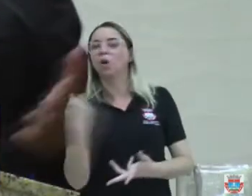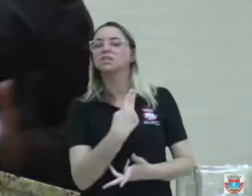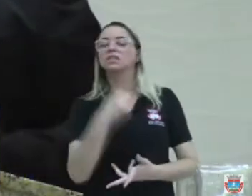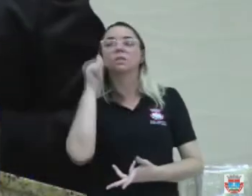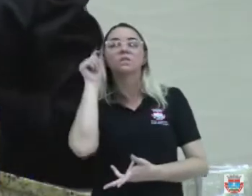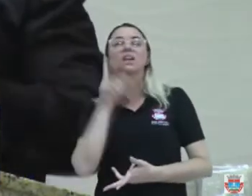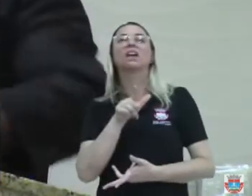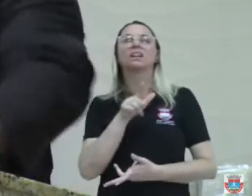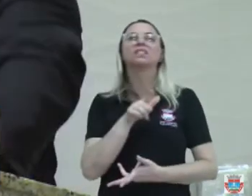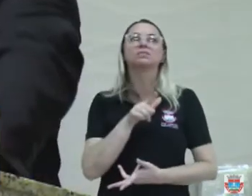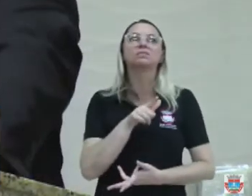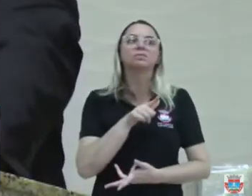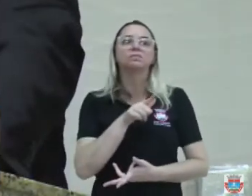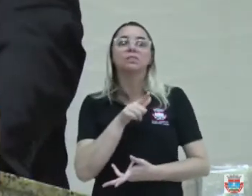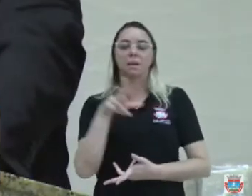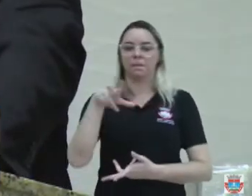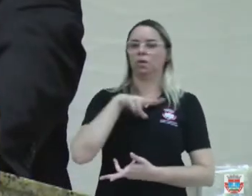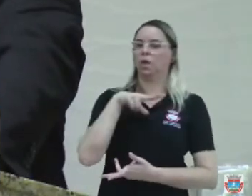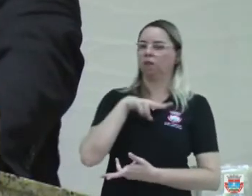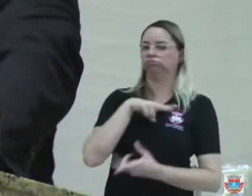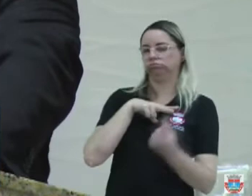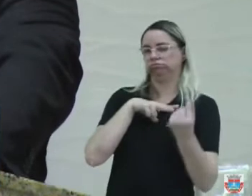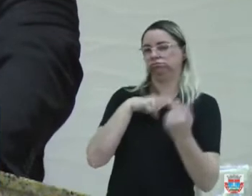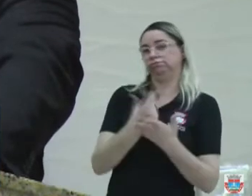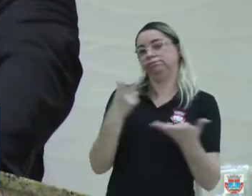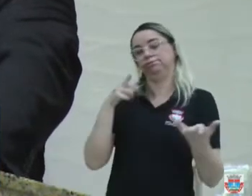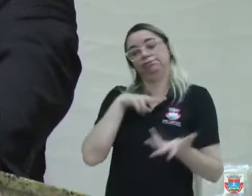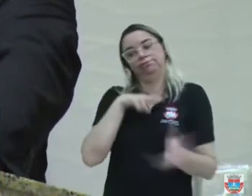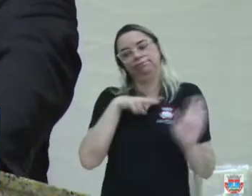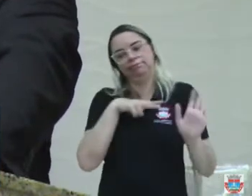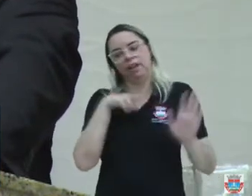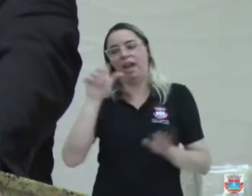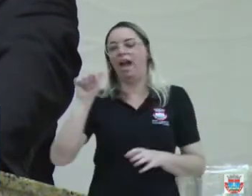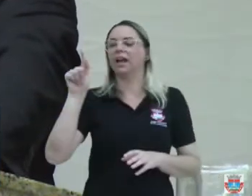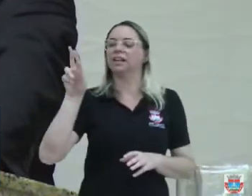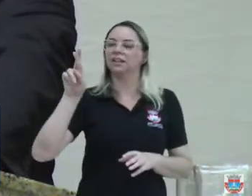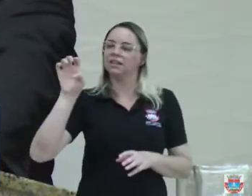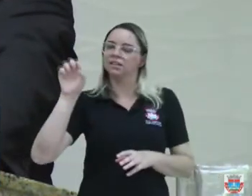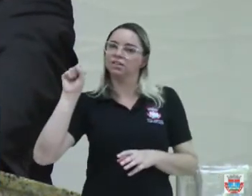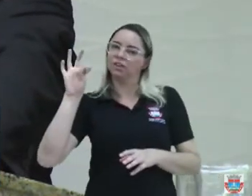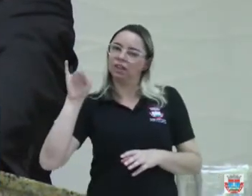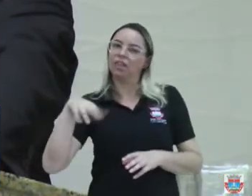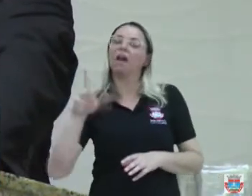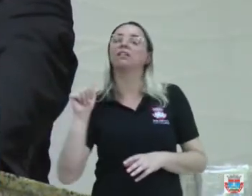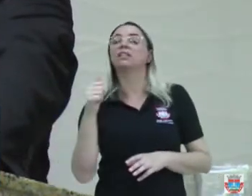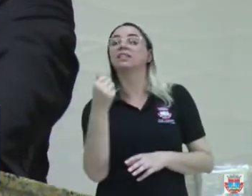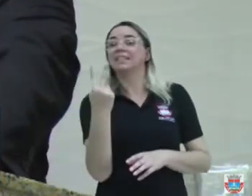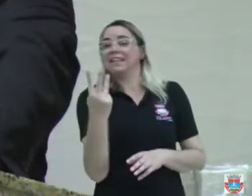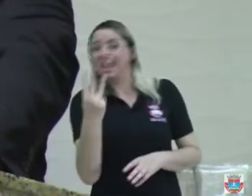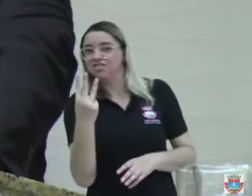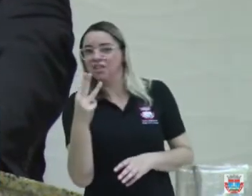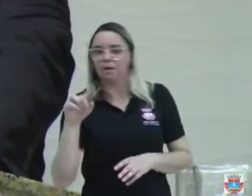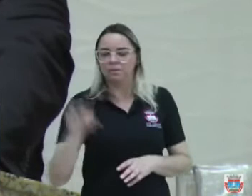consegue particular lá no município da Agrestina pelo valor de R$ 3.000,